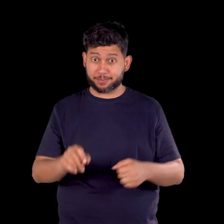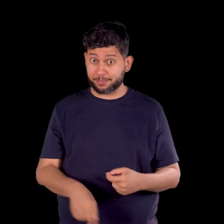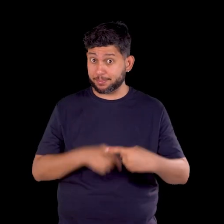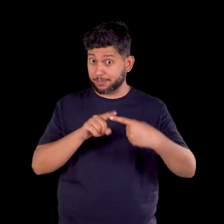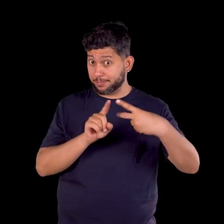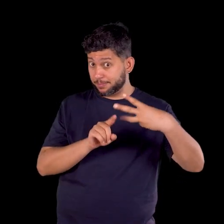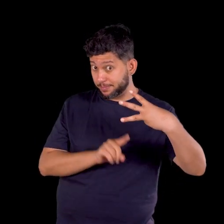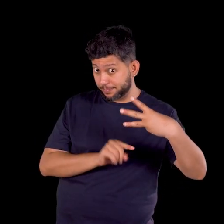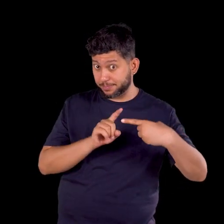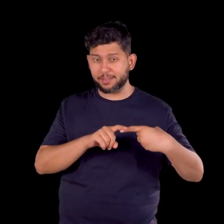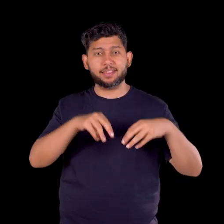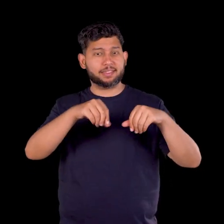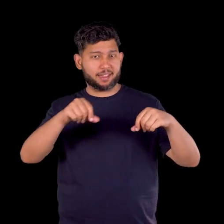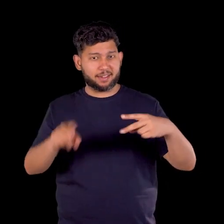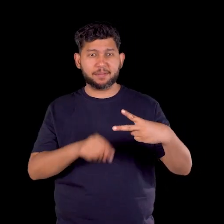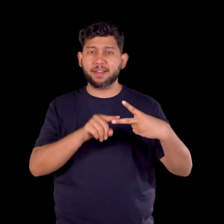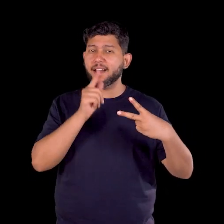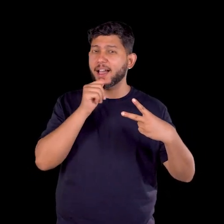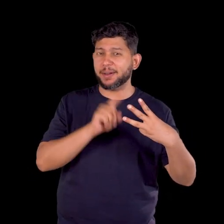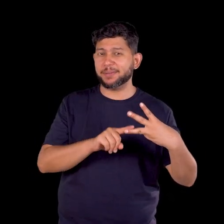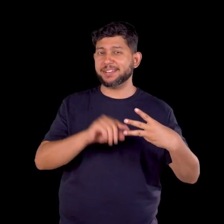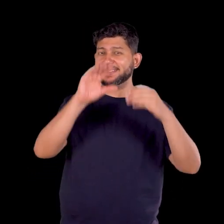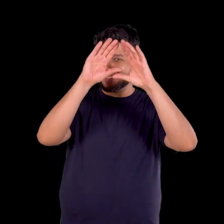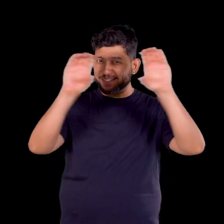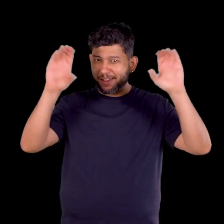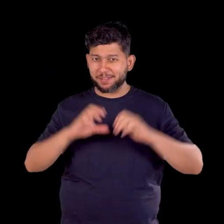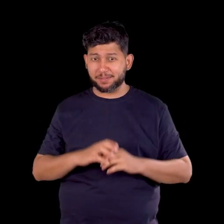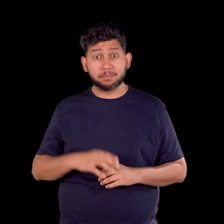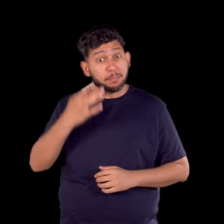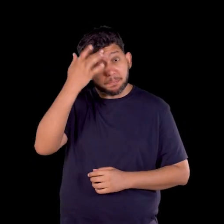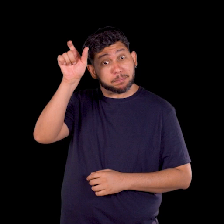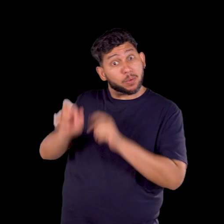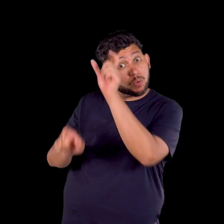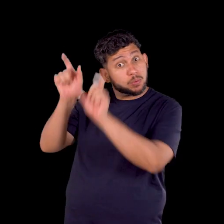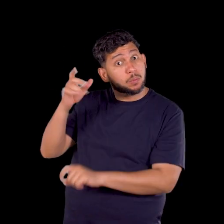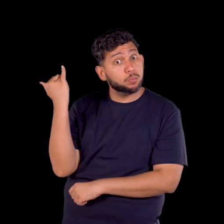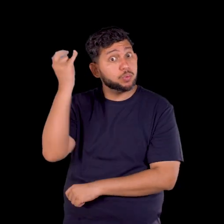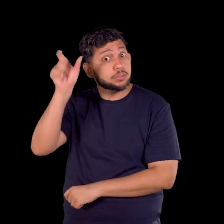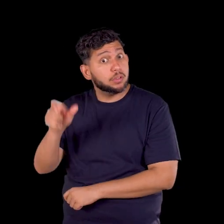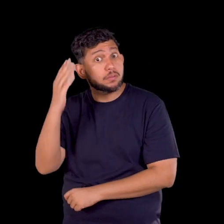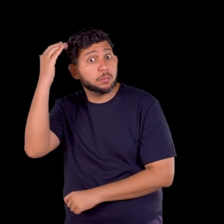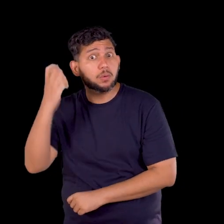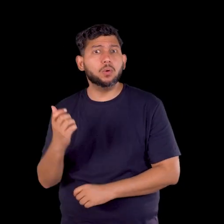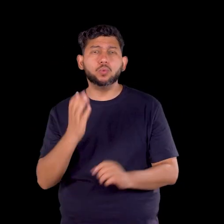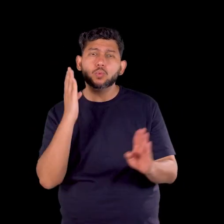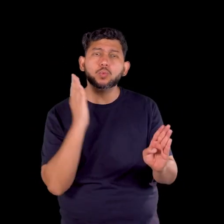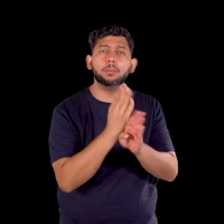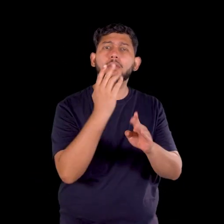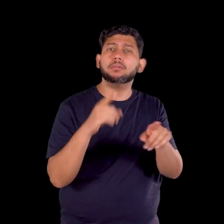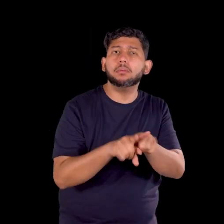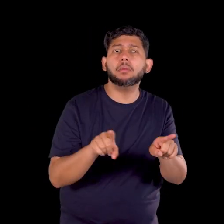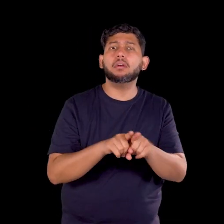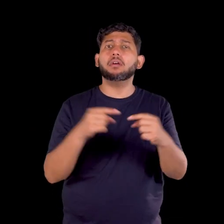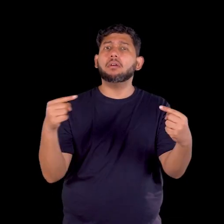Terra, Água e Céus. Aborda personagens, descobertas e invenções importantes relacionadas